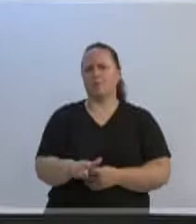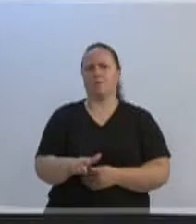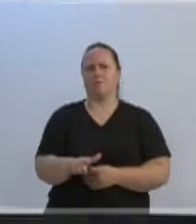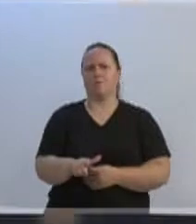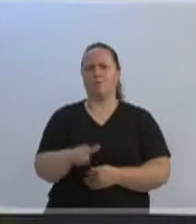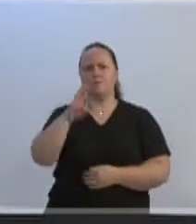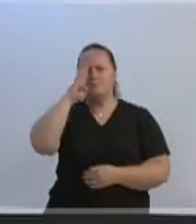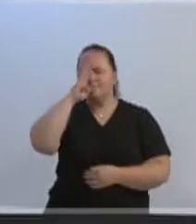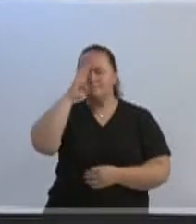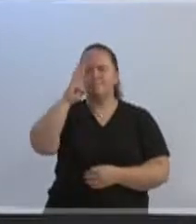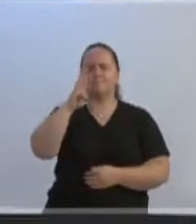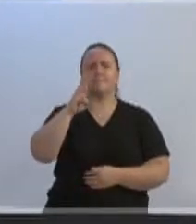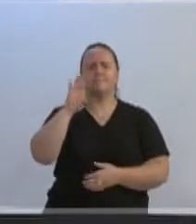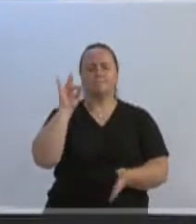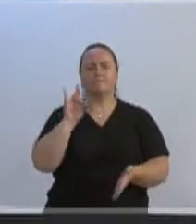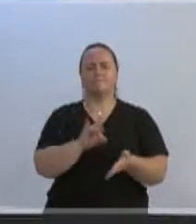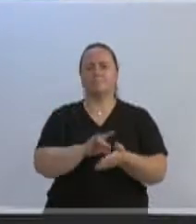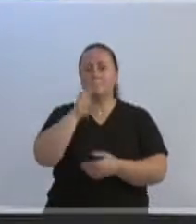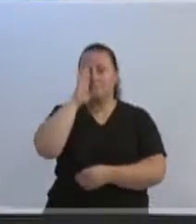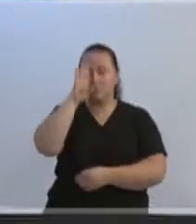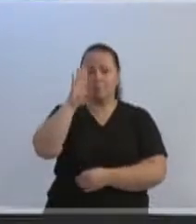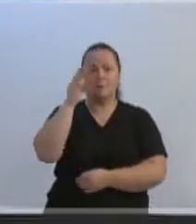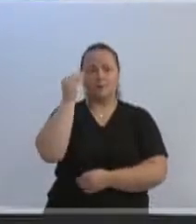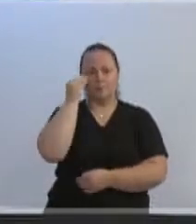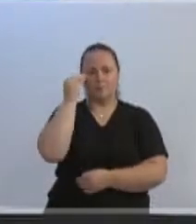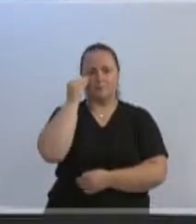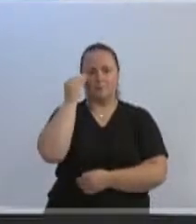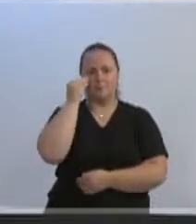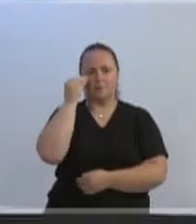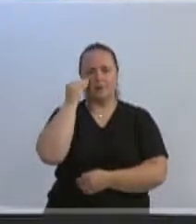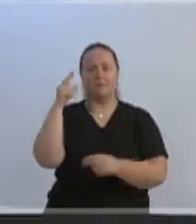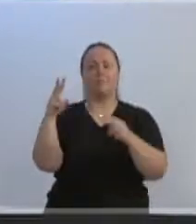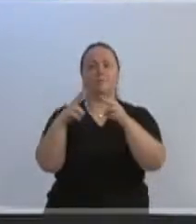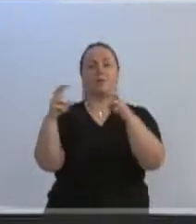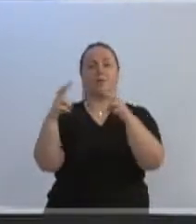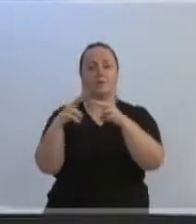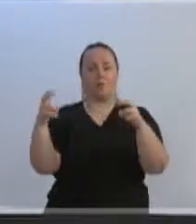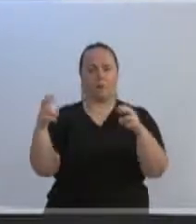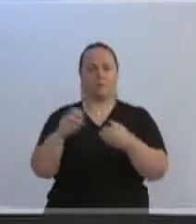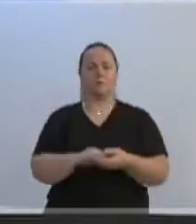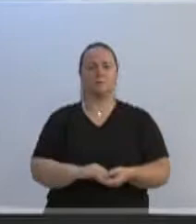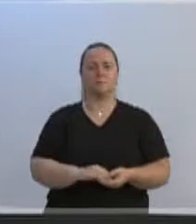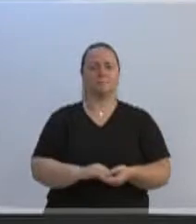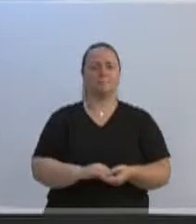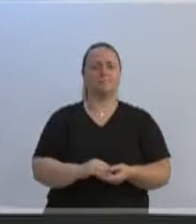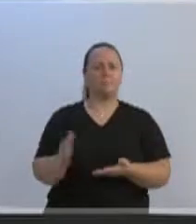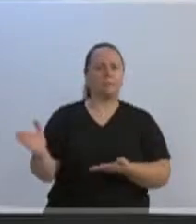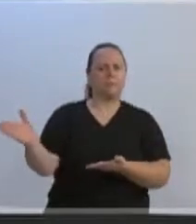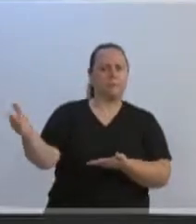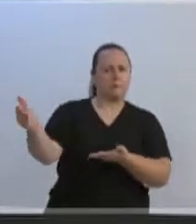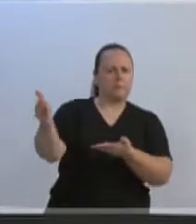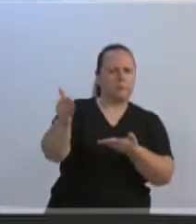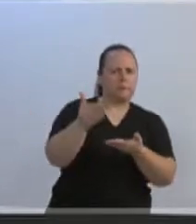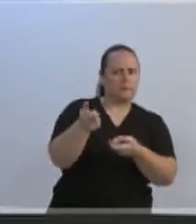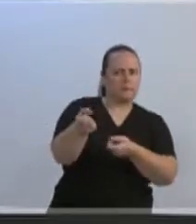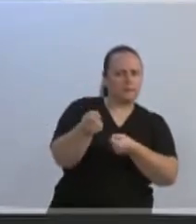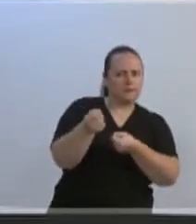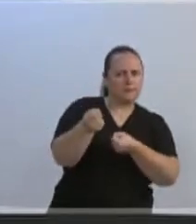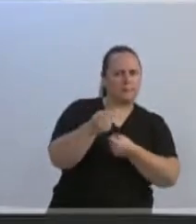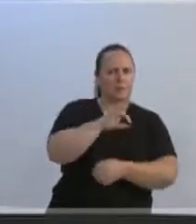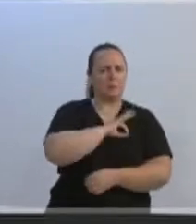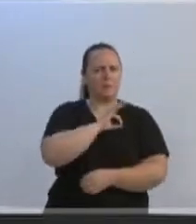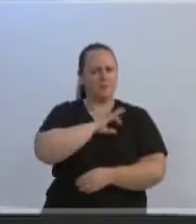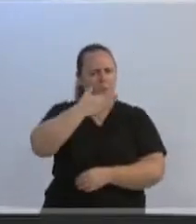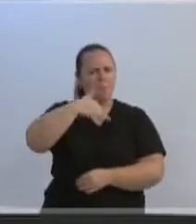principal ainda eles têm que nós temos que buscá lá em floripa que é mais policiais na cidade mas parabens pelo